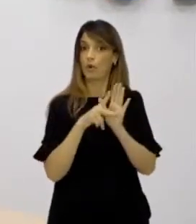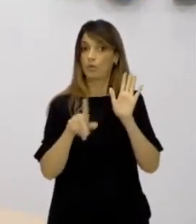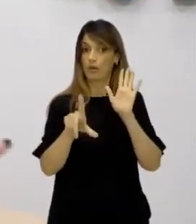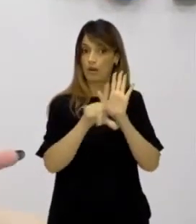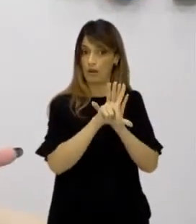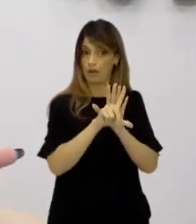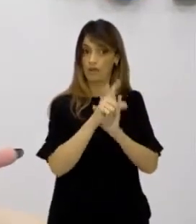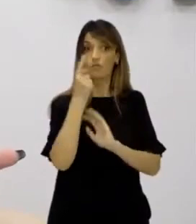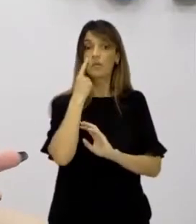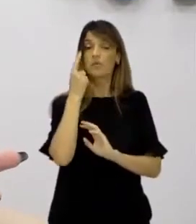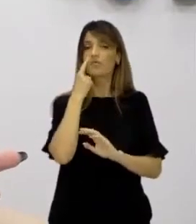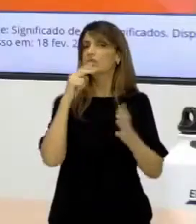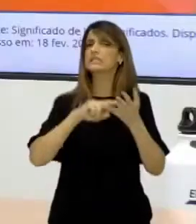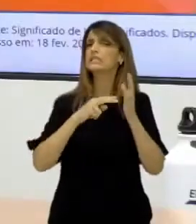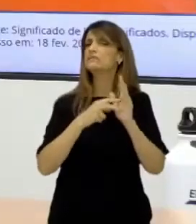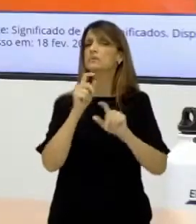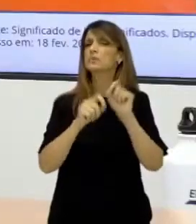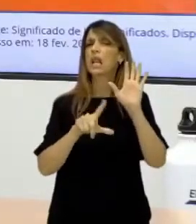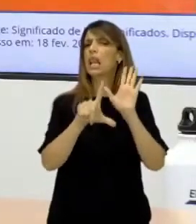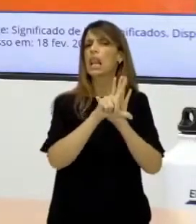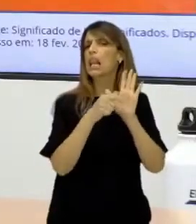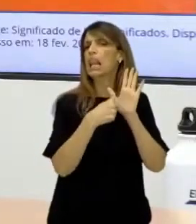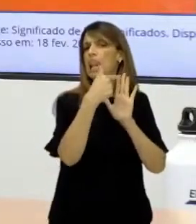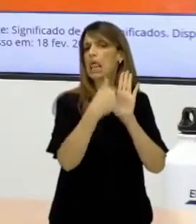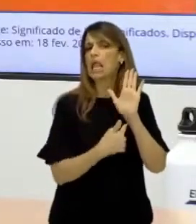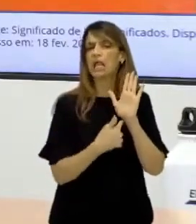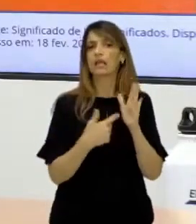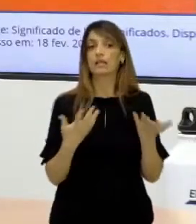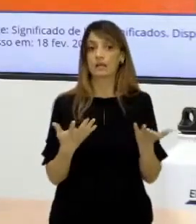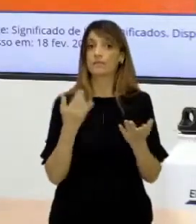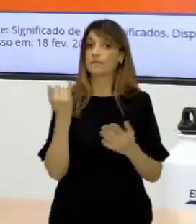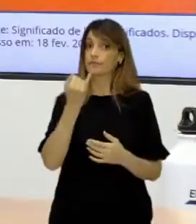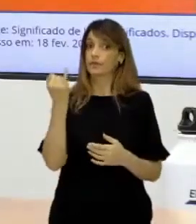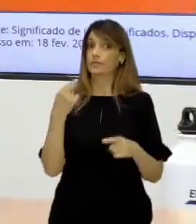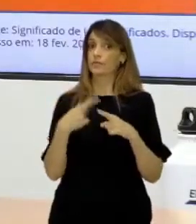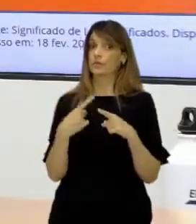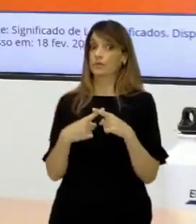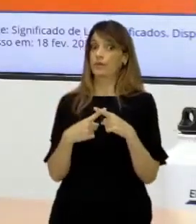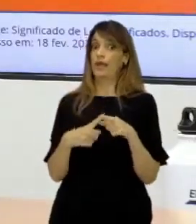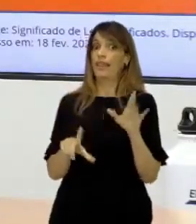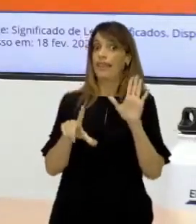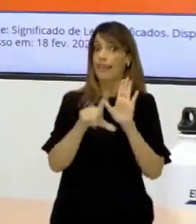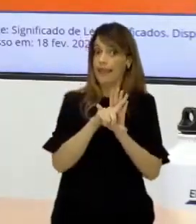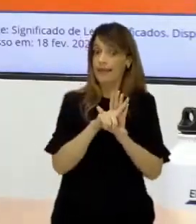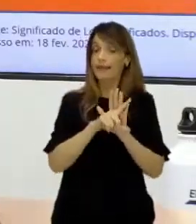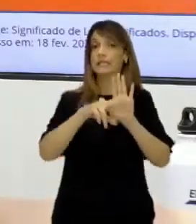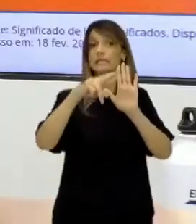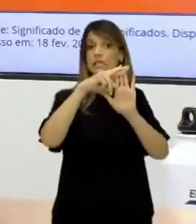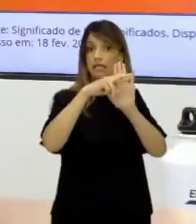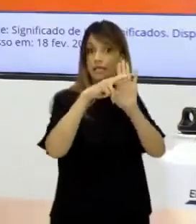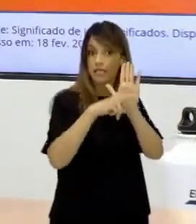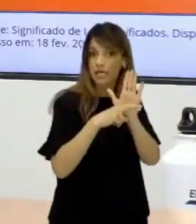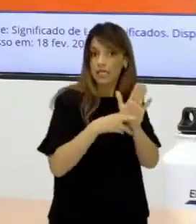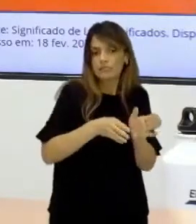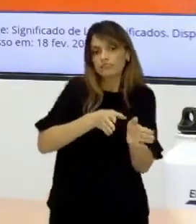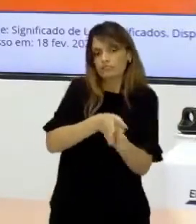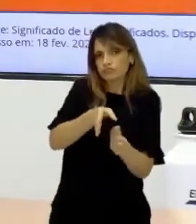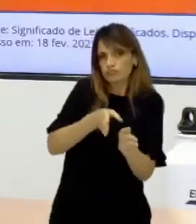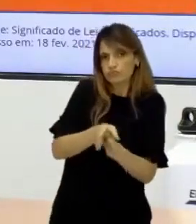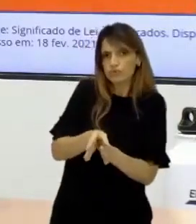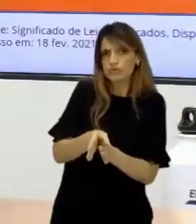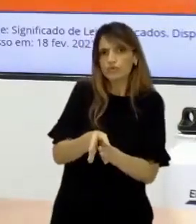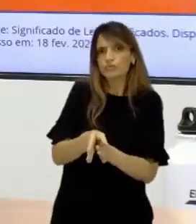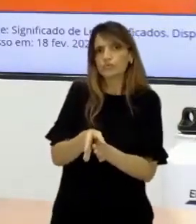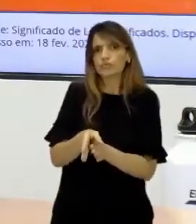recapitulação do que são leis. É importante porque é lei, é regra, é orientação. Existem